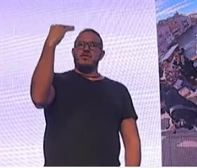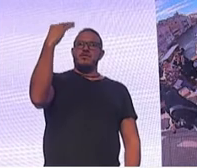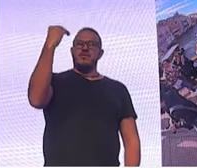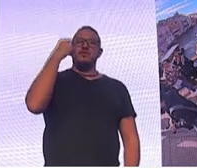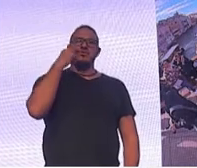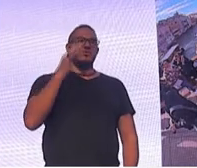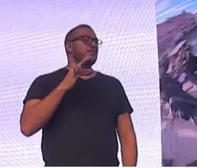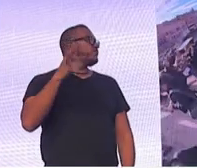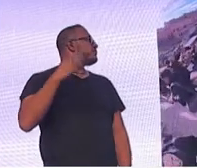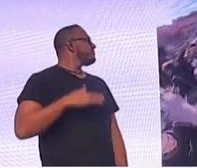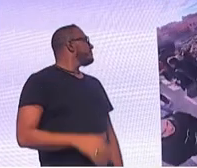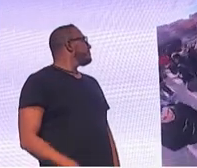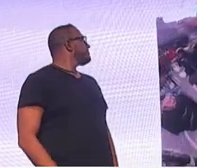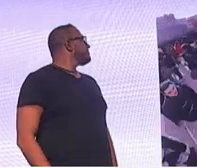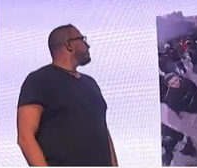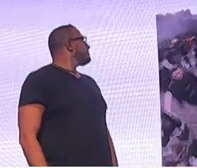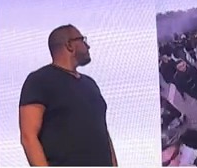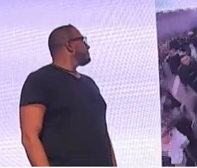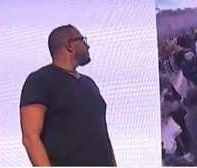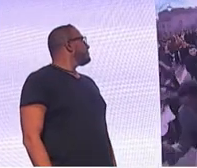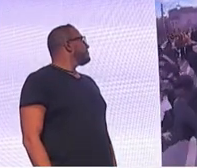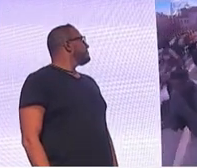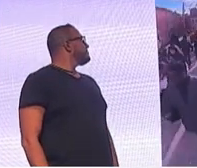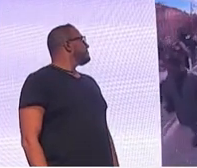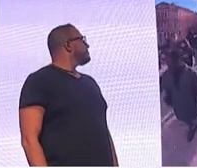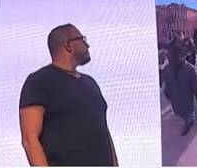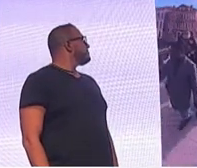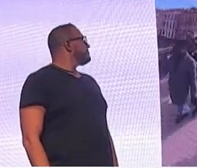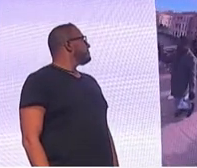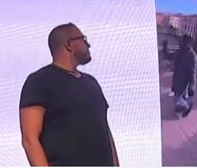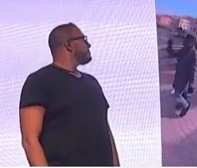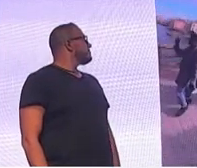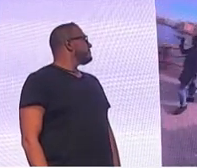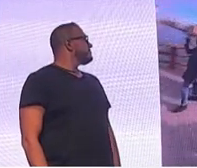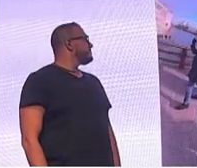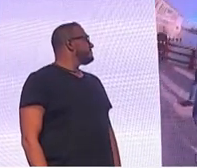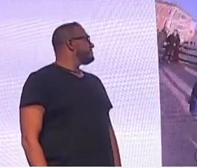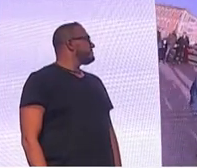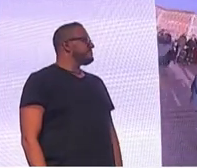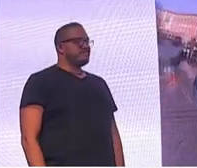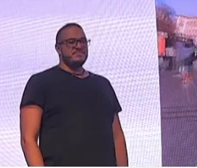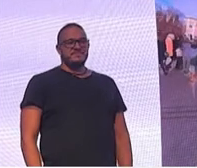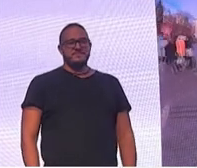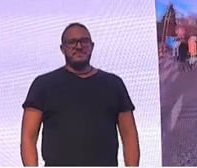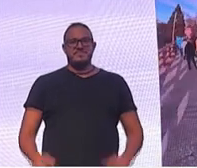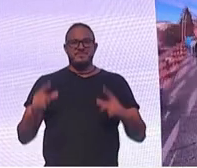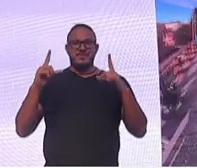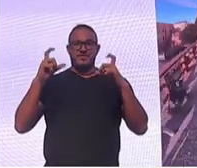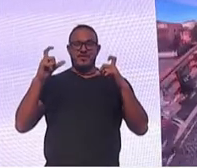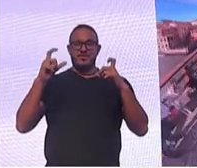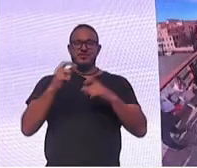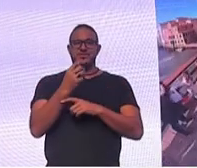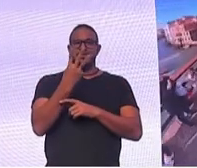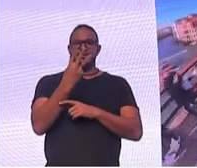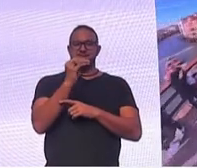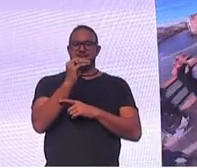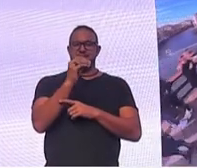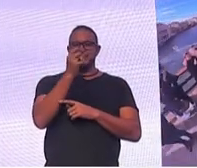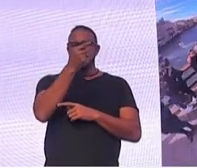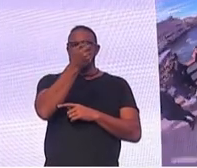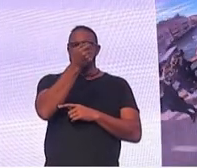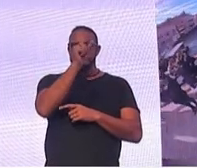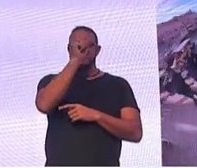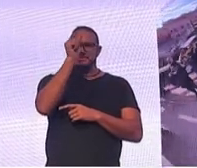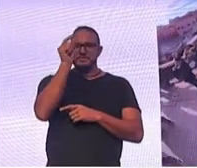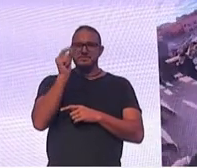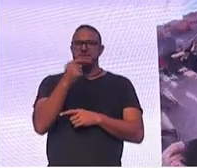futuro. Dá uma olhada. Em 30 segundos eu fiz isso. Não precisa editar, não precisa